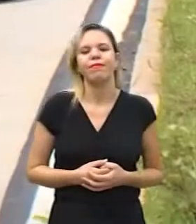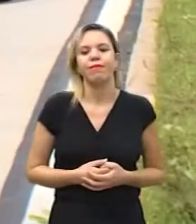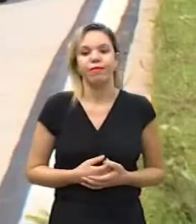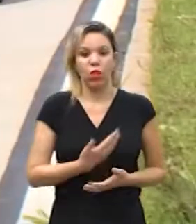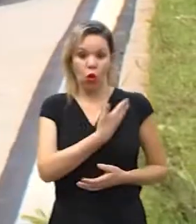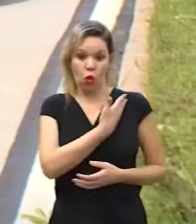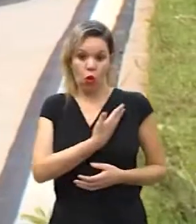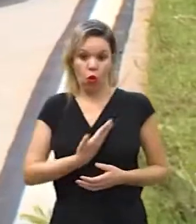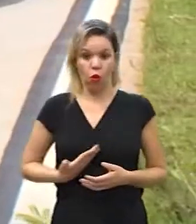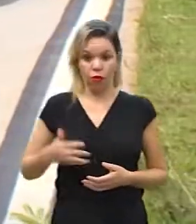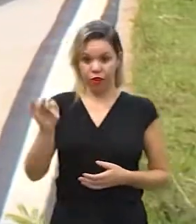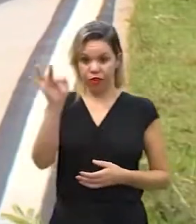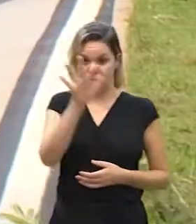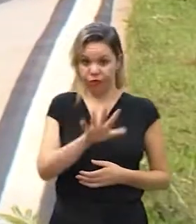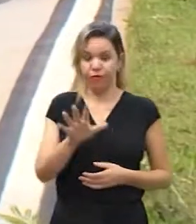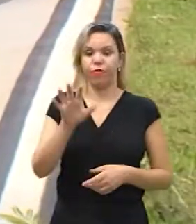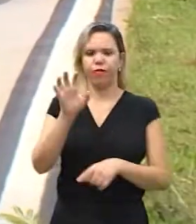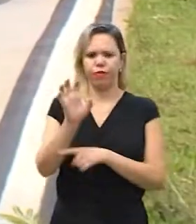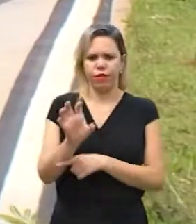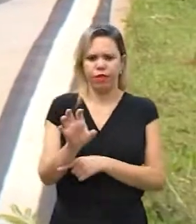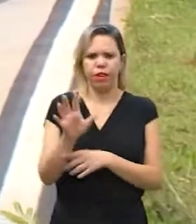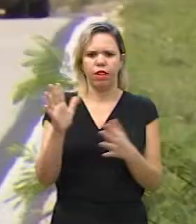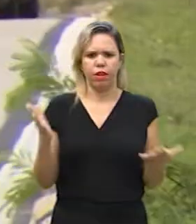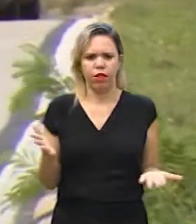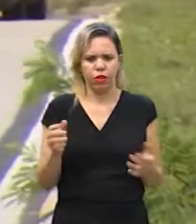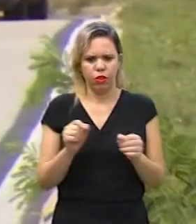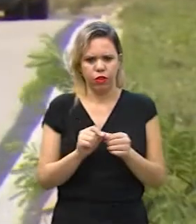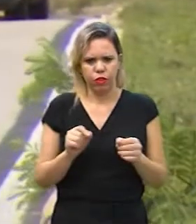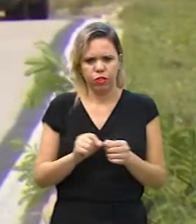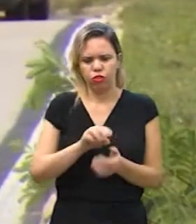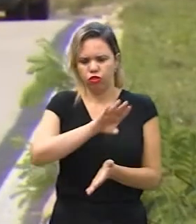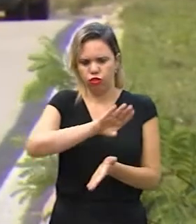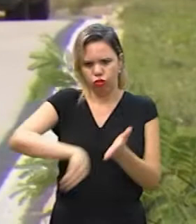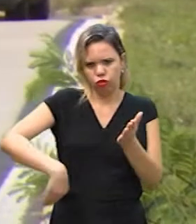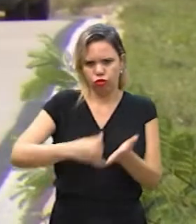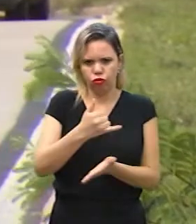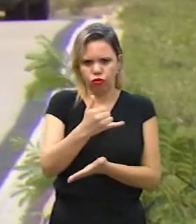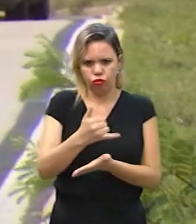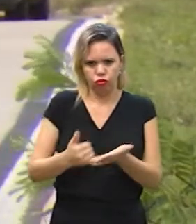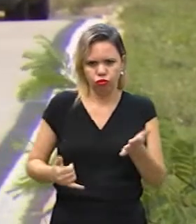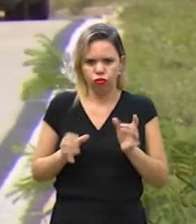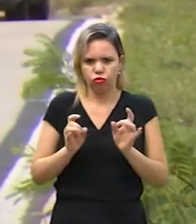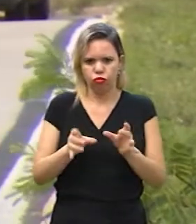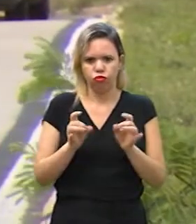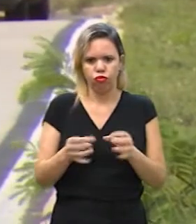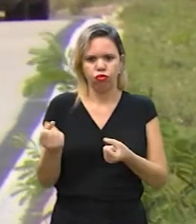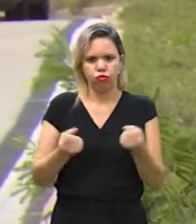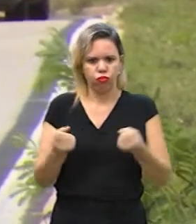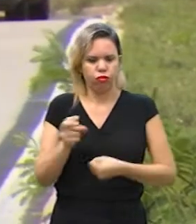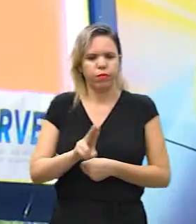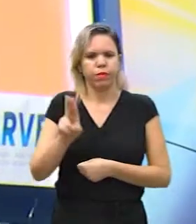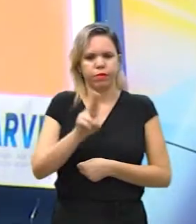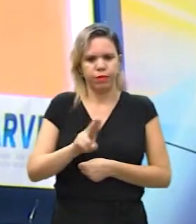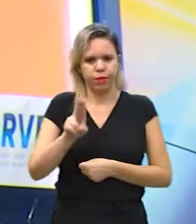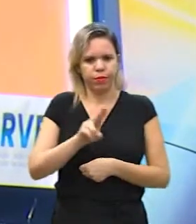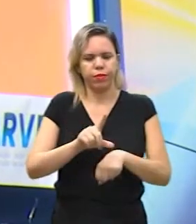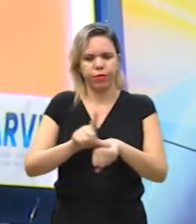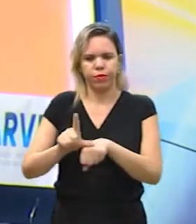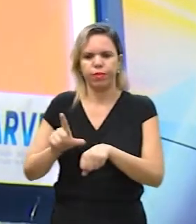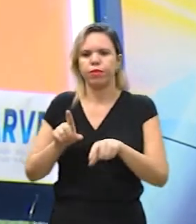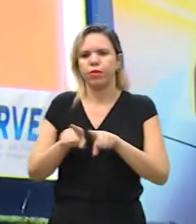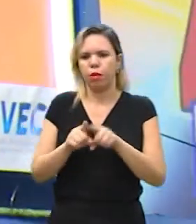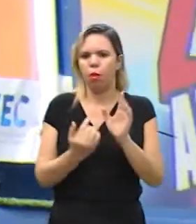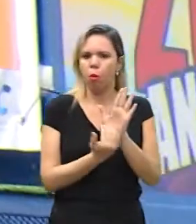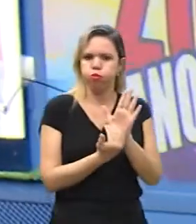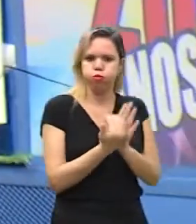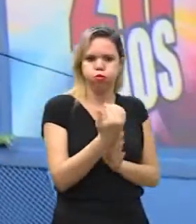com a decisão do governo estadual de retirar a isenção fiscal dos revendedores de veículos usados e aumentar a